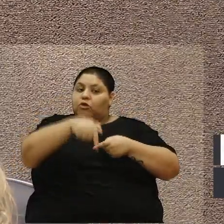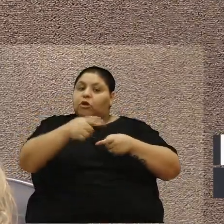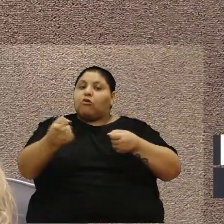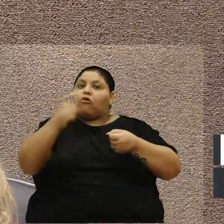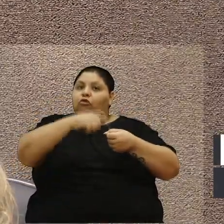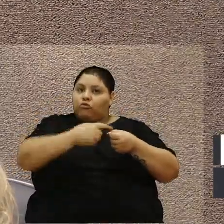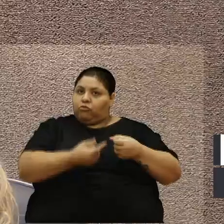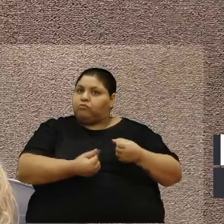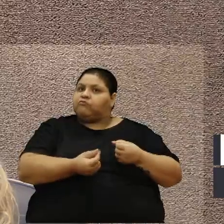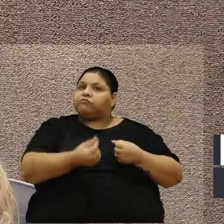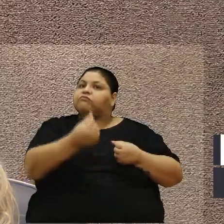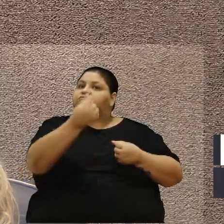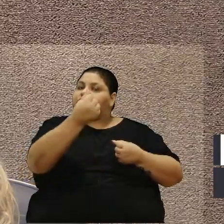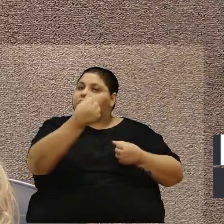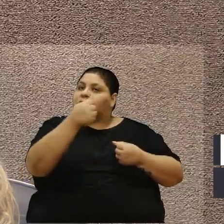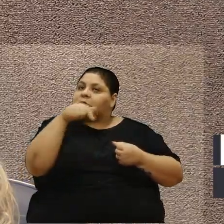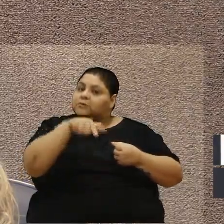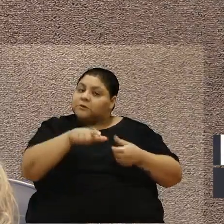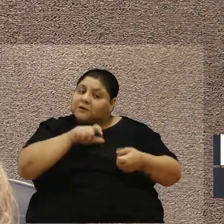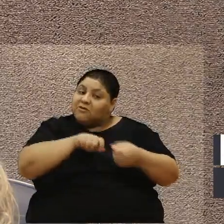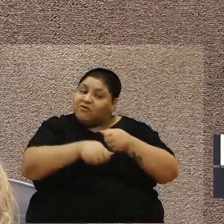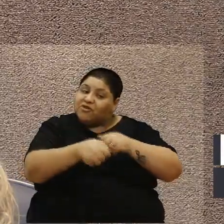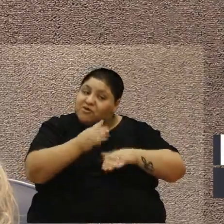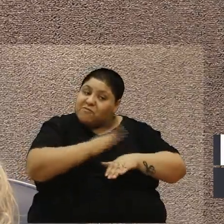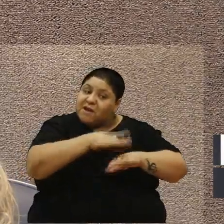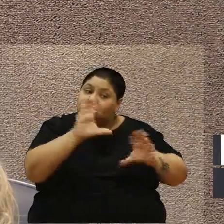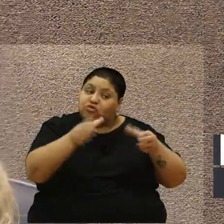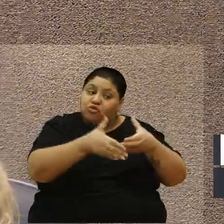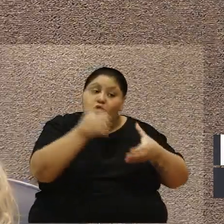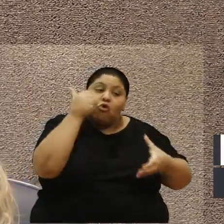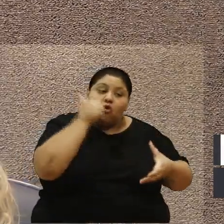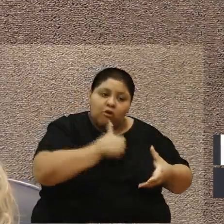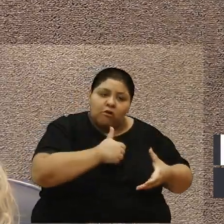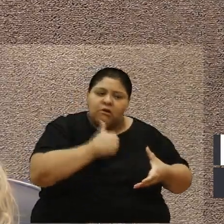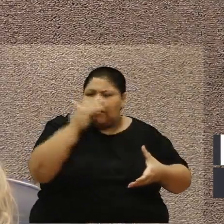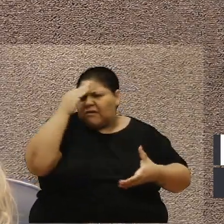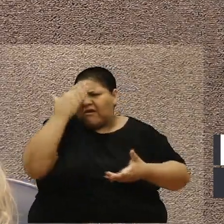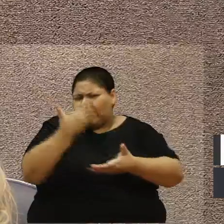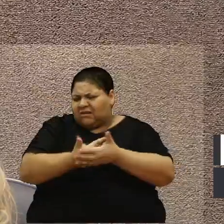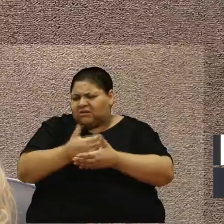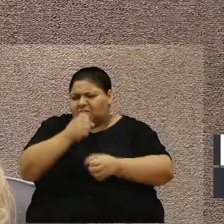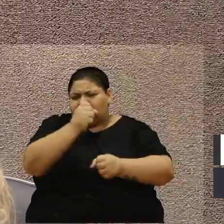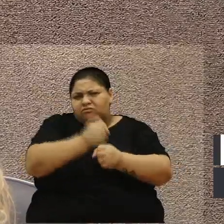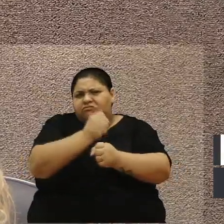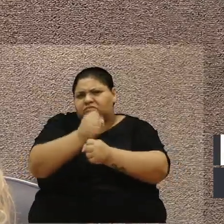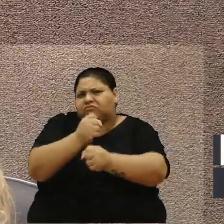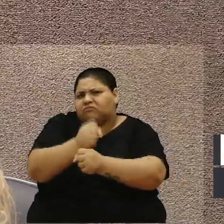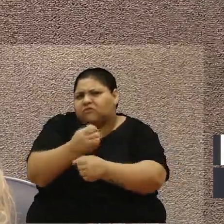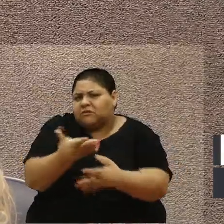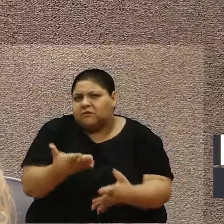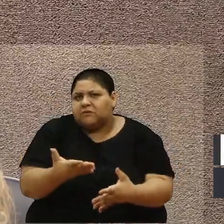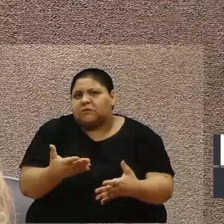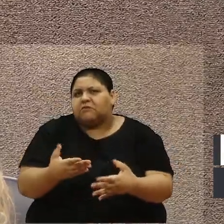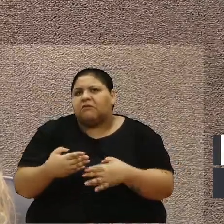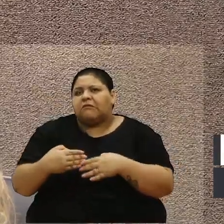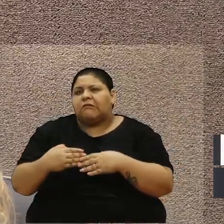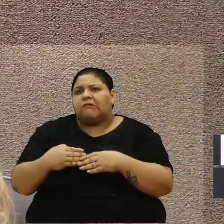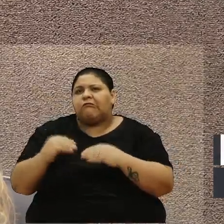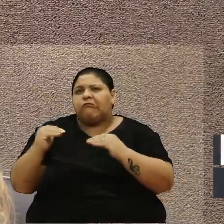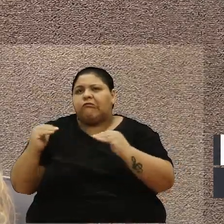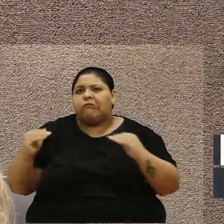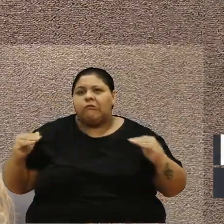retorno econômico. Então, eles vão investir mais e acredito que, com o passar dos anos, né, talvez se equiparem